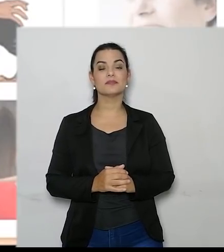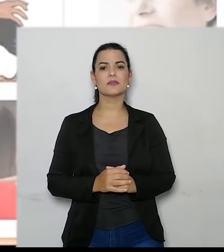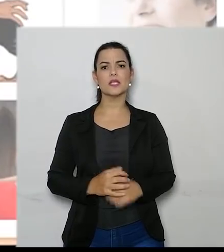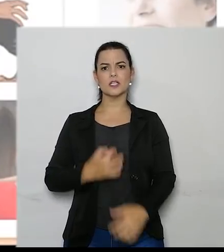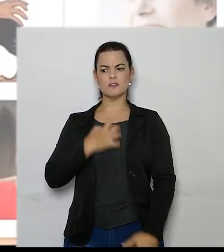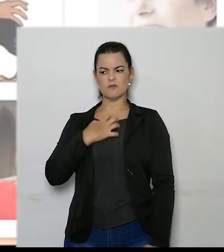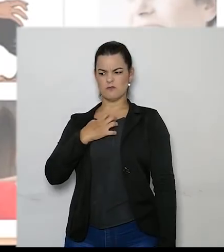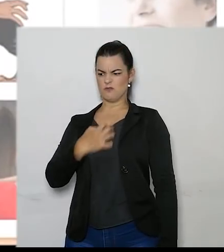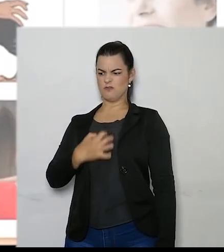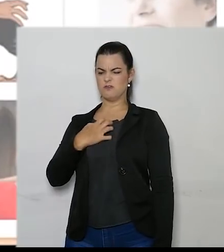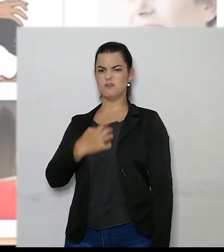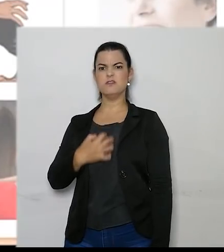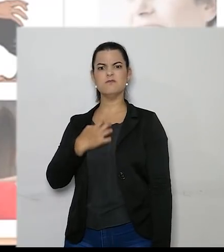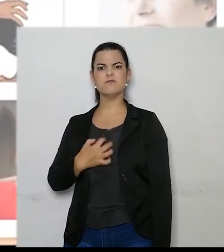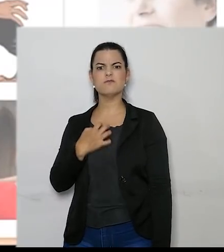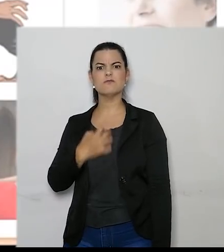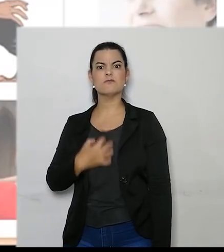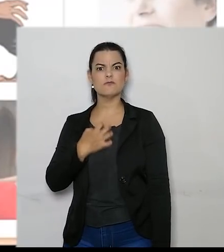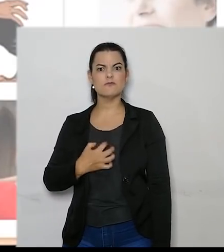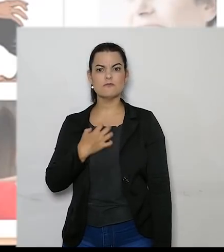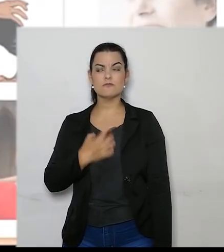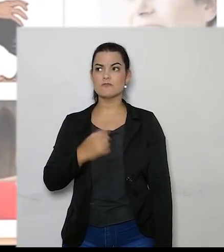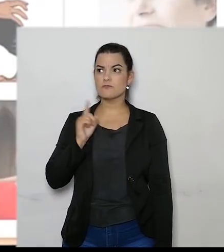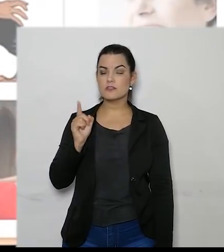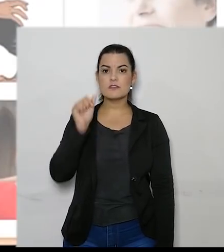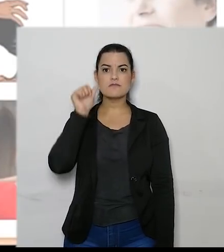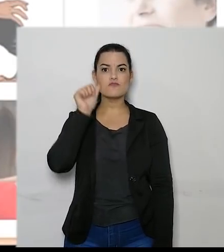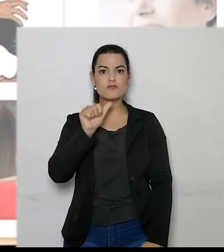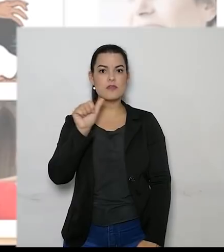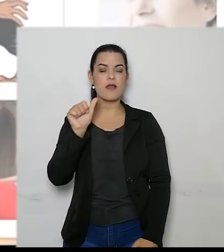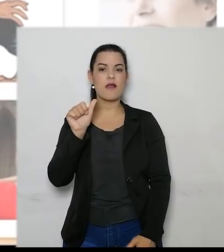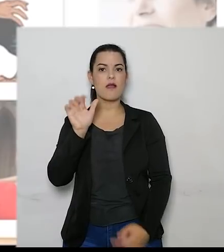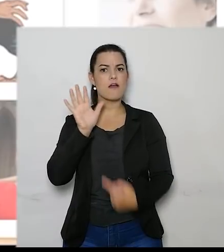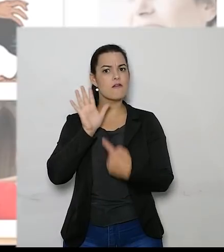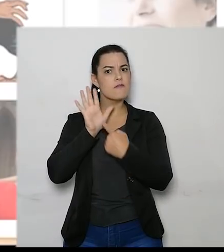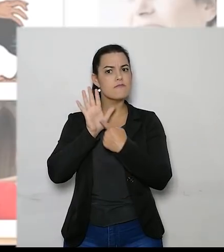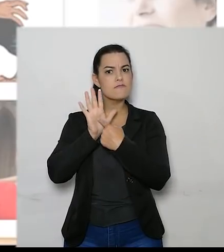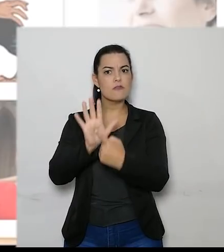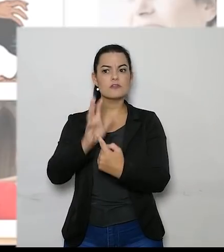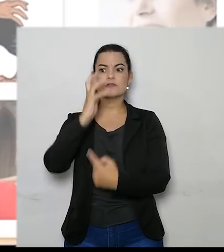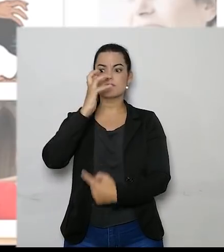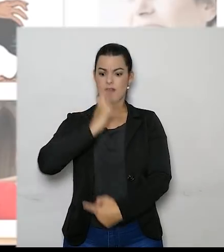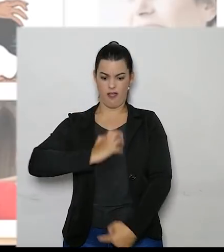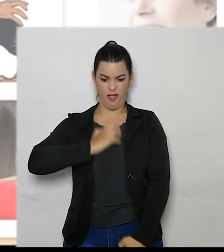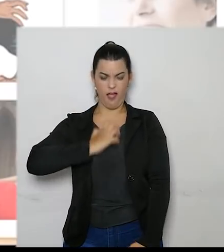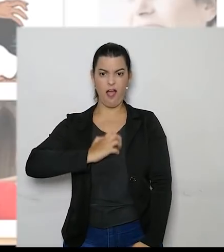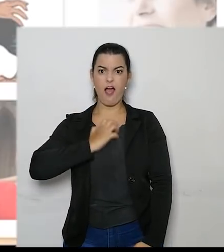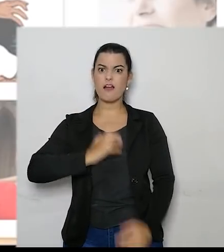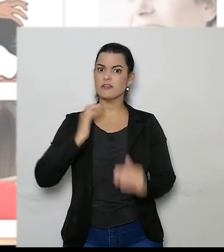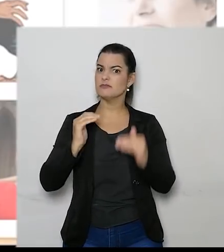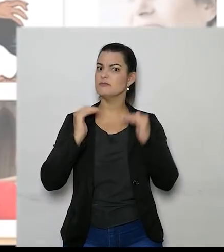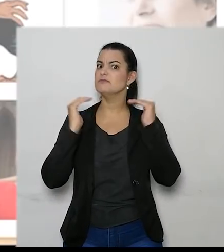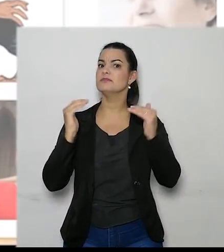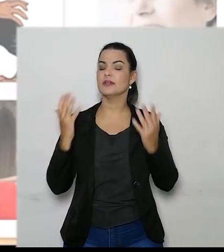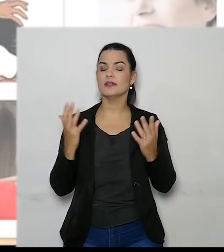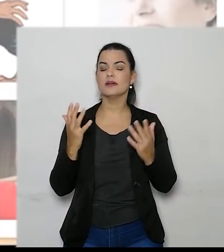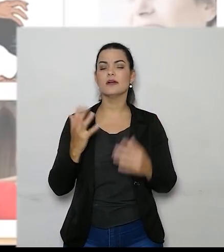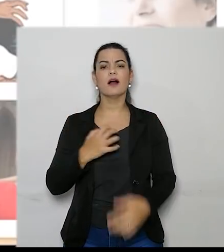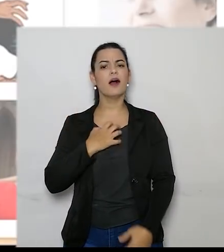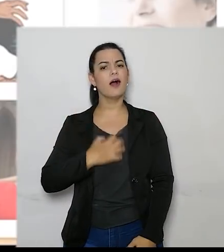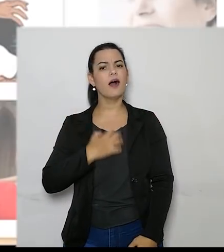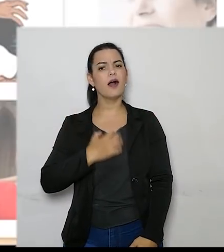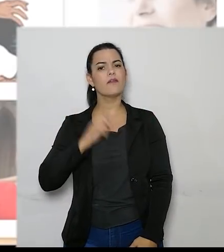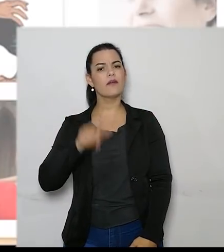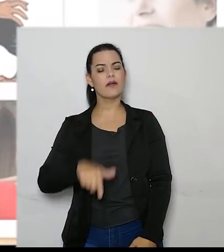E a raiva? Essa moça está tentando mostrar que está com muita raiva. A raiva é